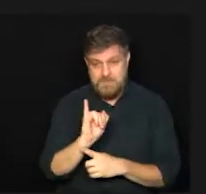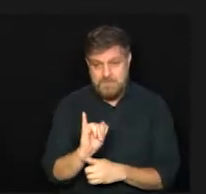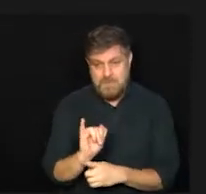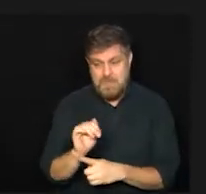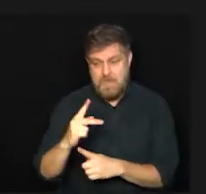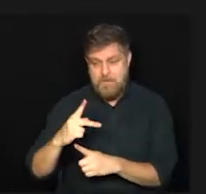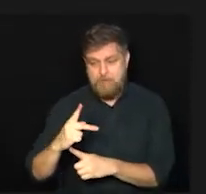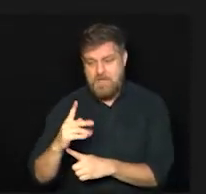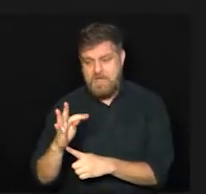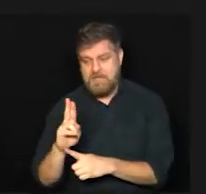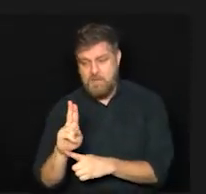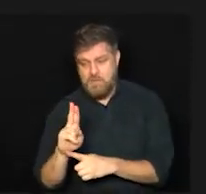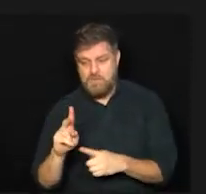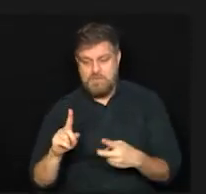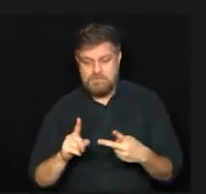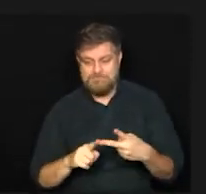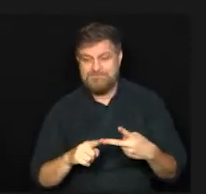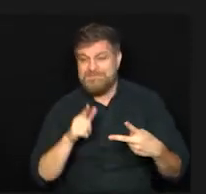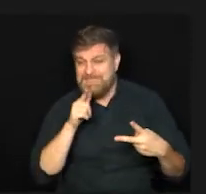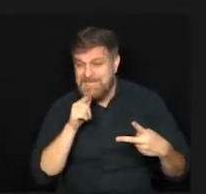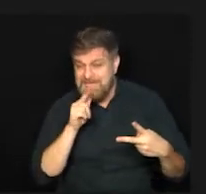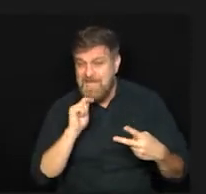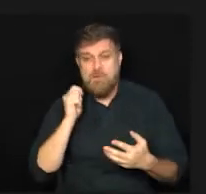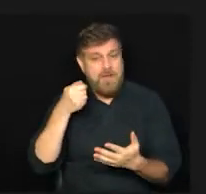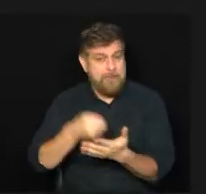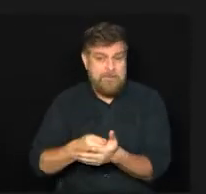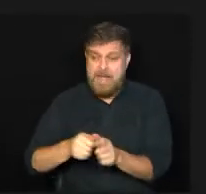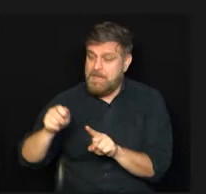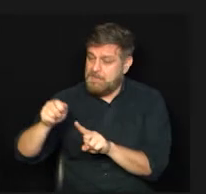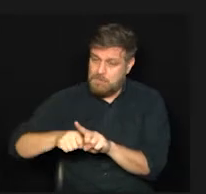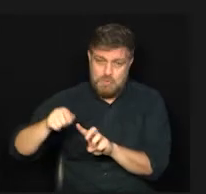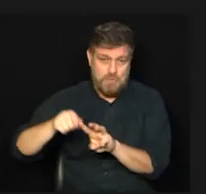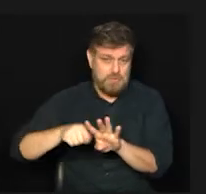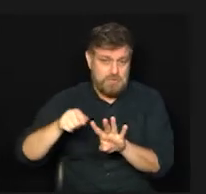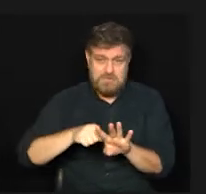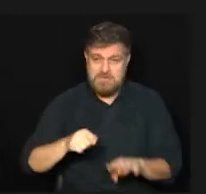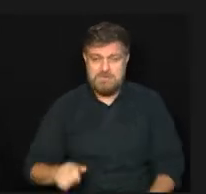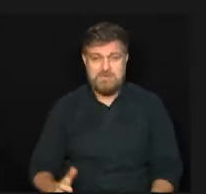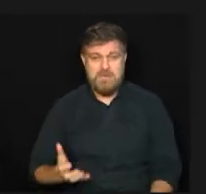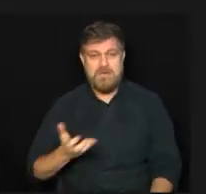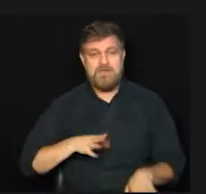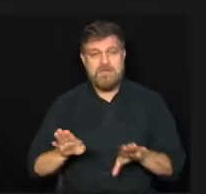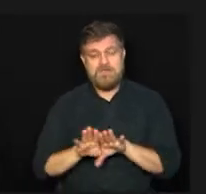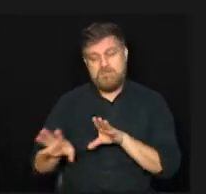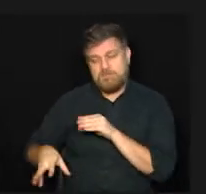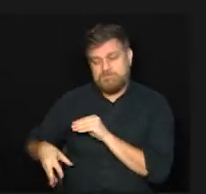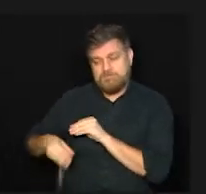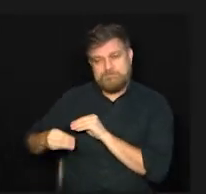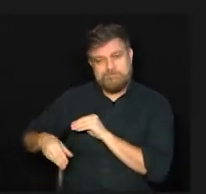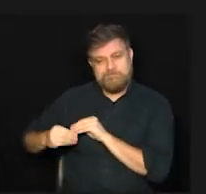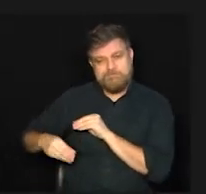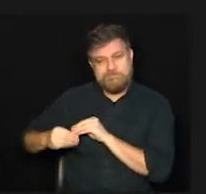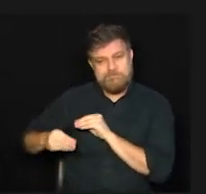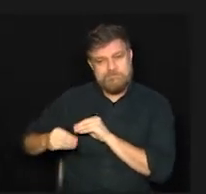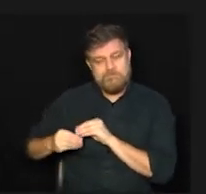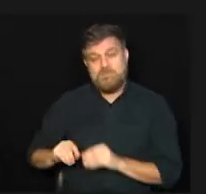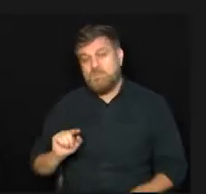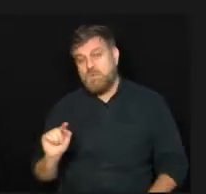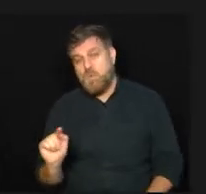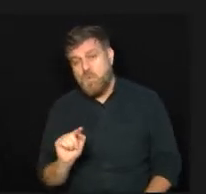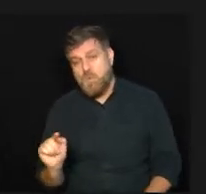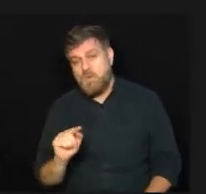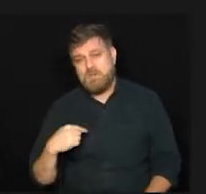e etc, né? Mas eu só queria incluir um outro ponto além disso que o Vanderlei e o Antônio falou, que é